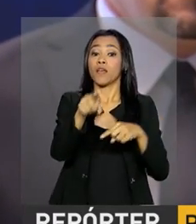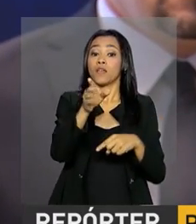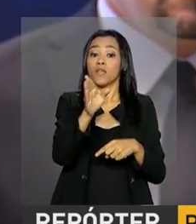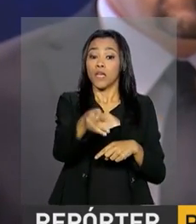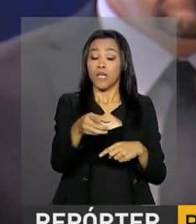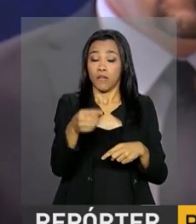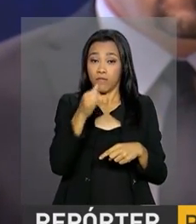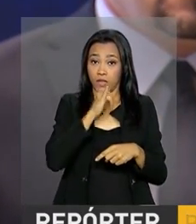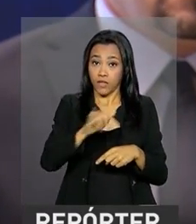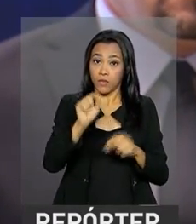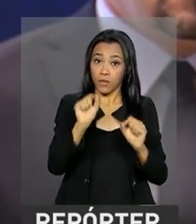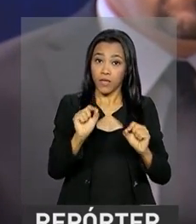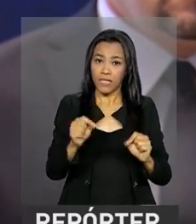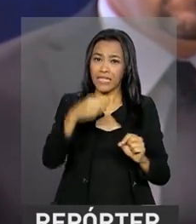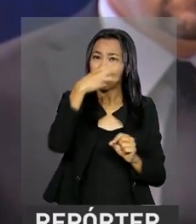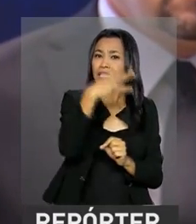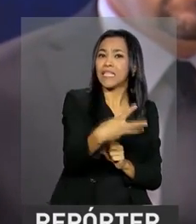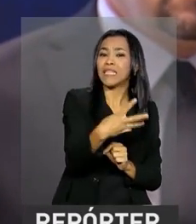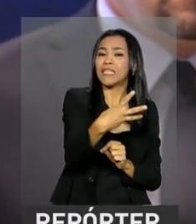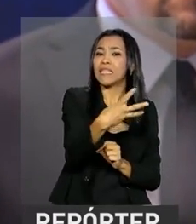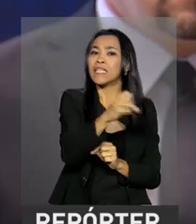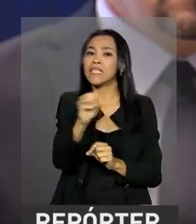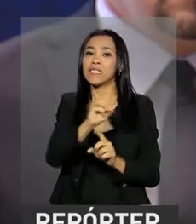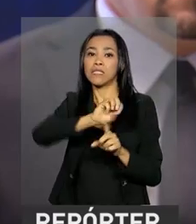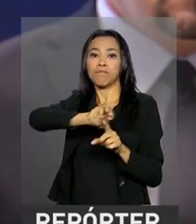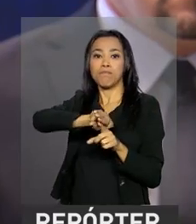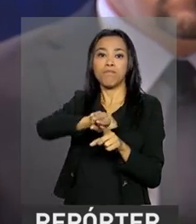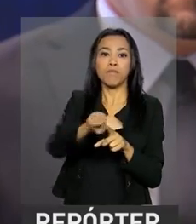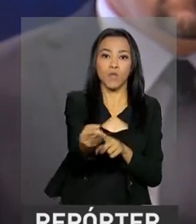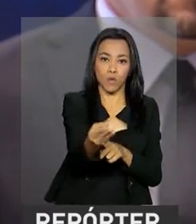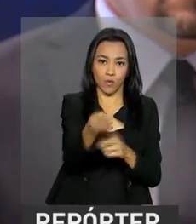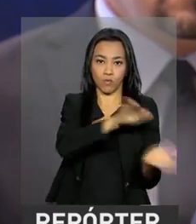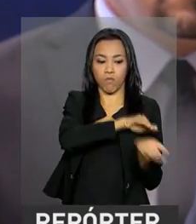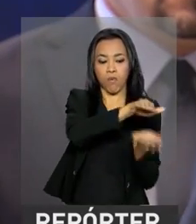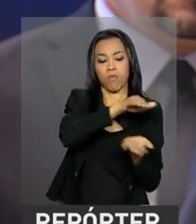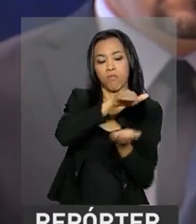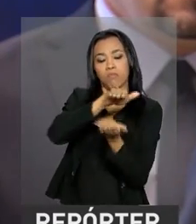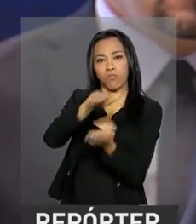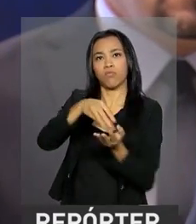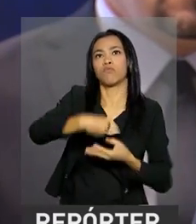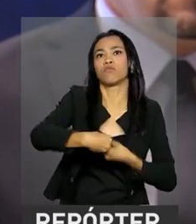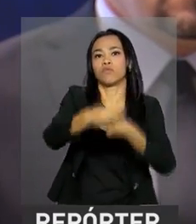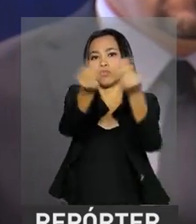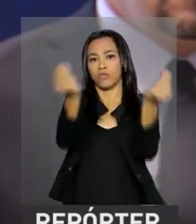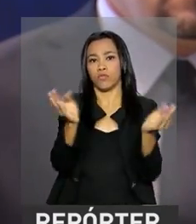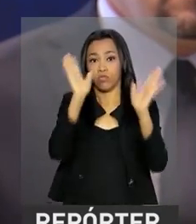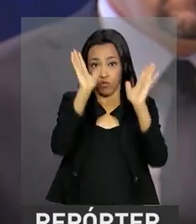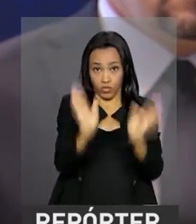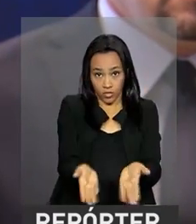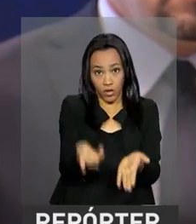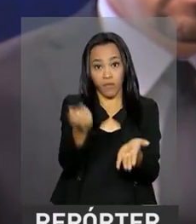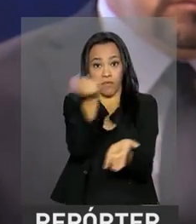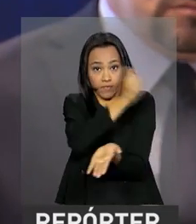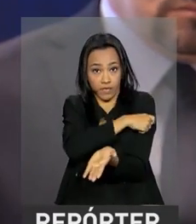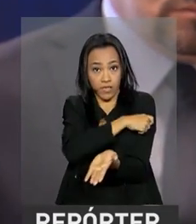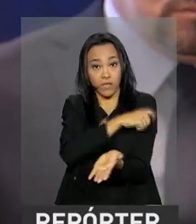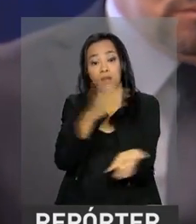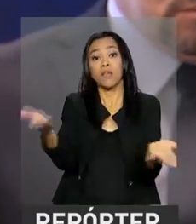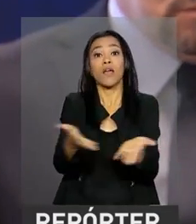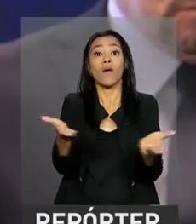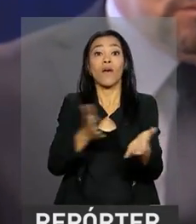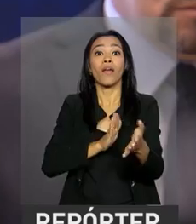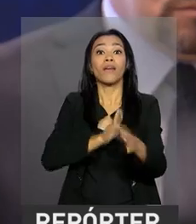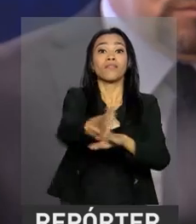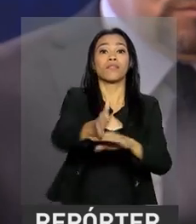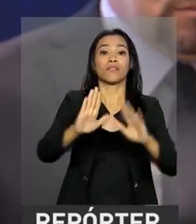de imunização são 300 milhões de unidades de vacina por ano disponíveis paraa população e agora com o acesso à